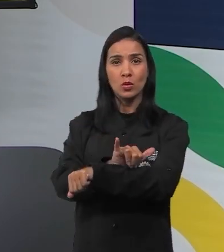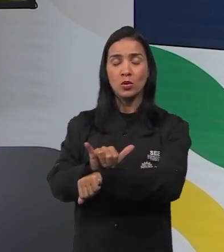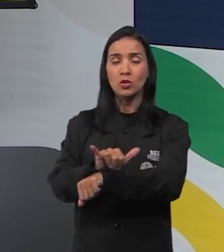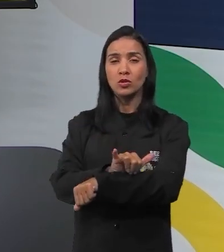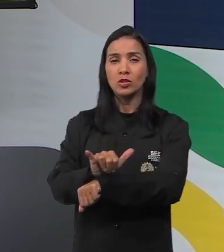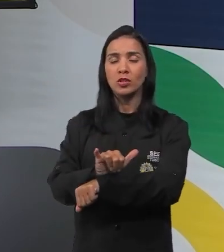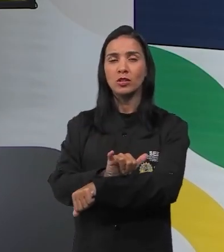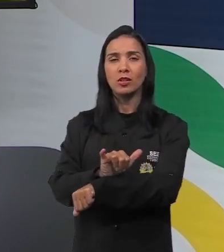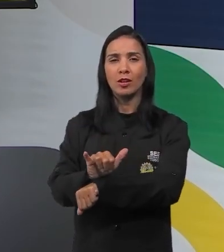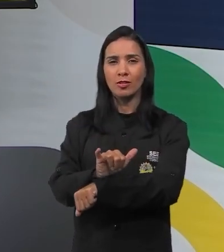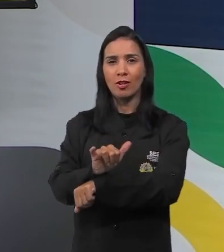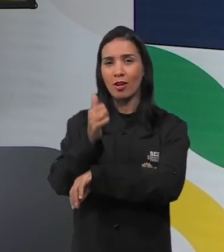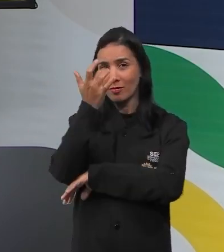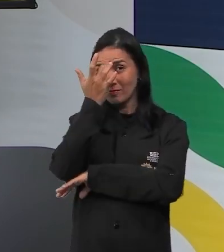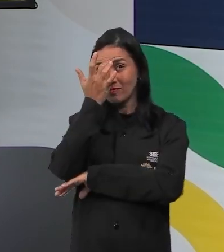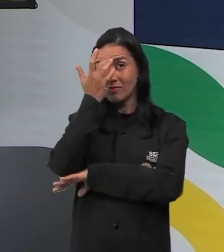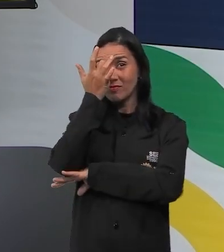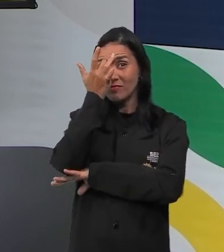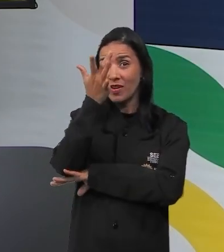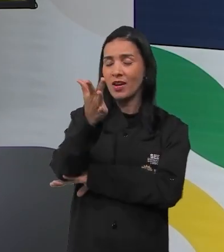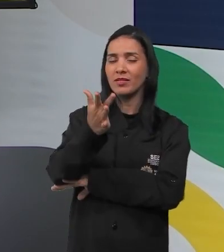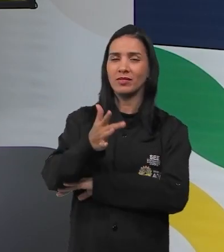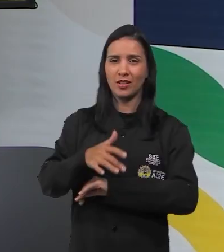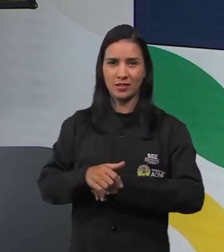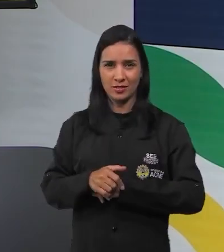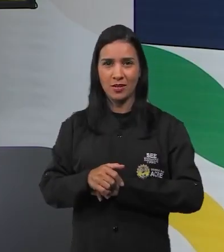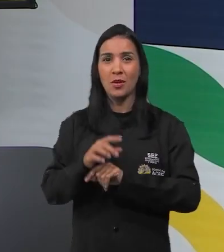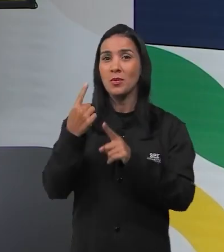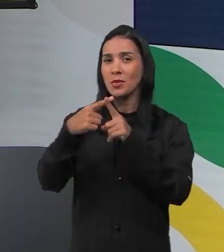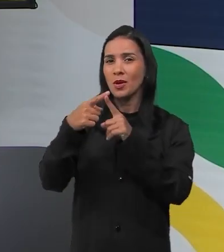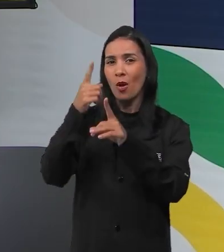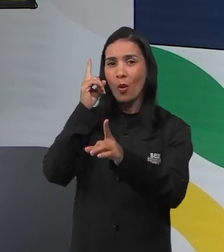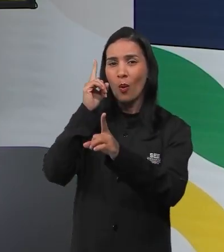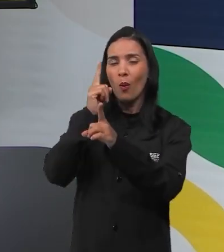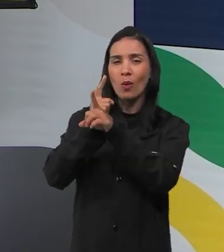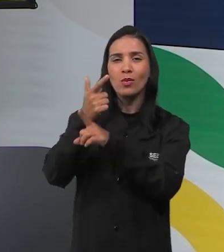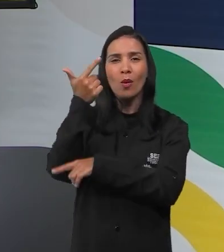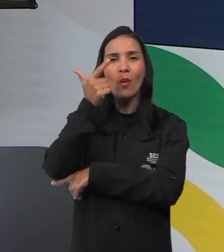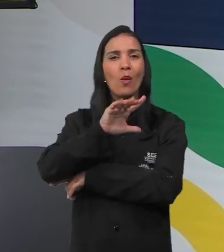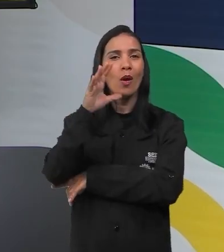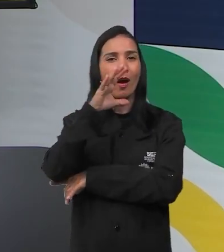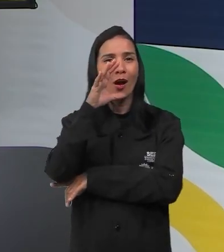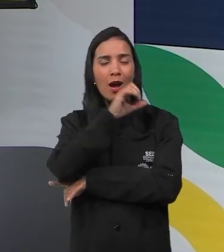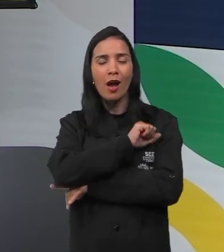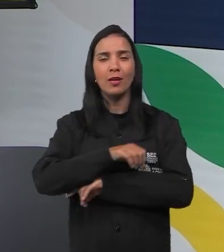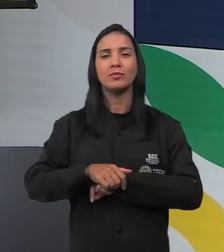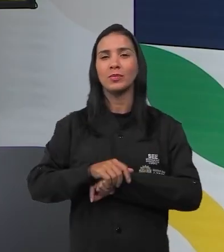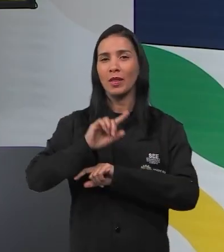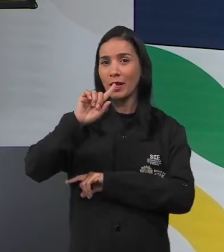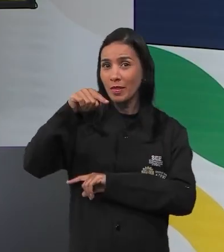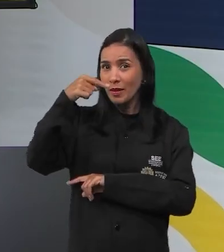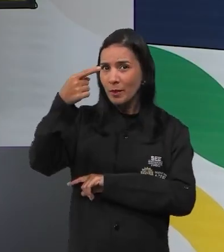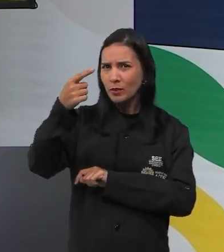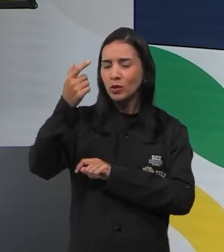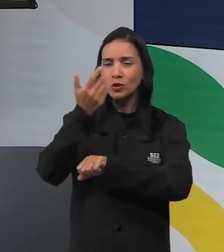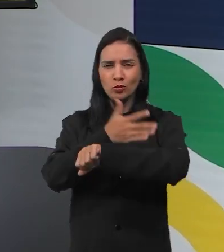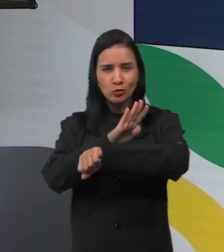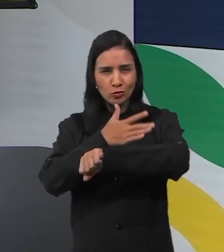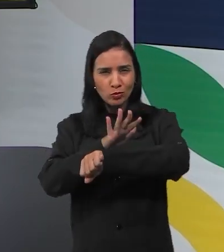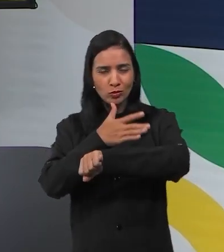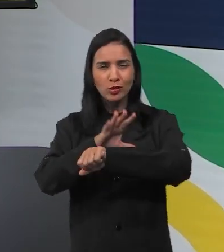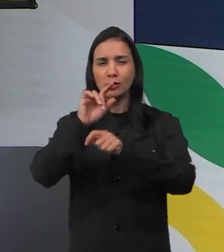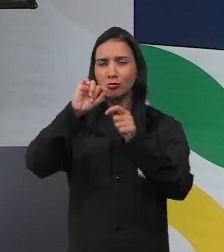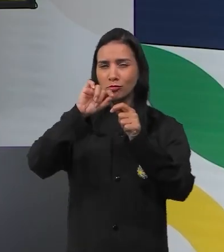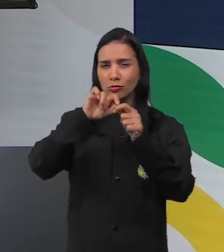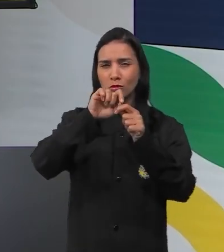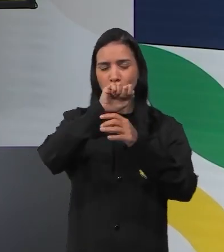consegue descobrir a soma de uma quantidade de termos imediatamente. Daqui a pouco nós vamos fazer algumas atividades. Nós